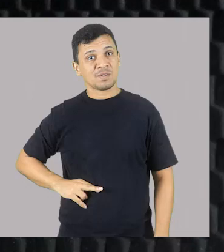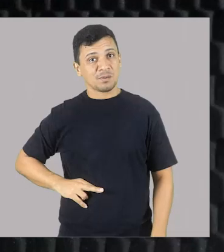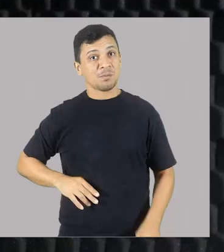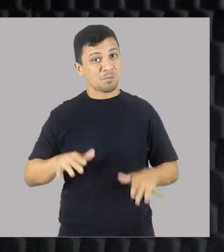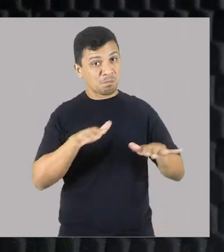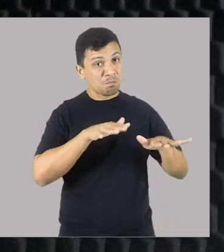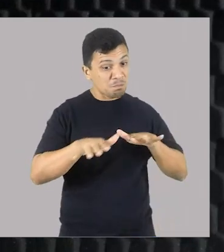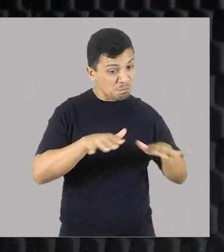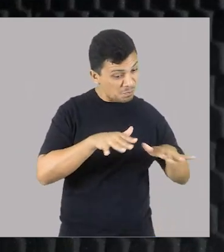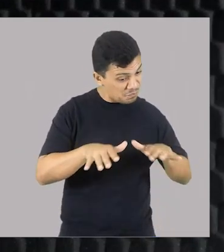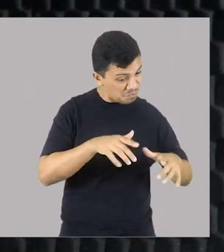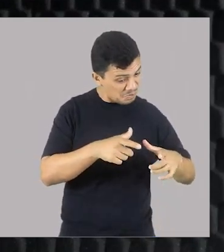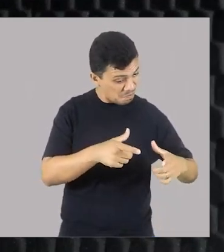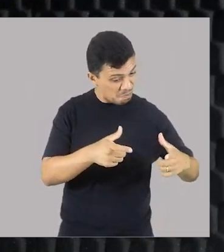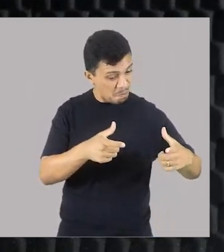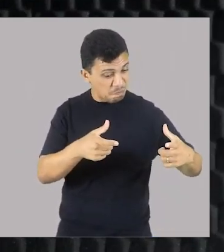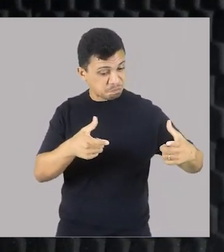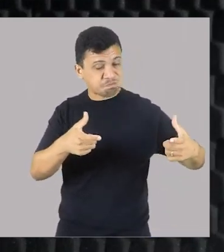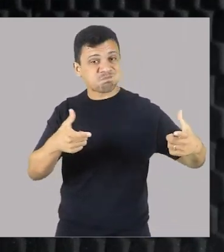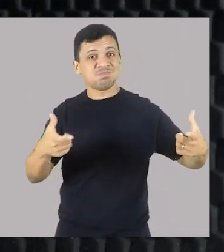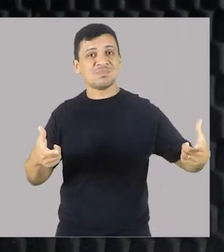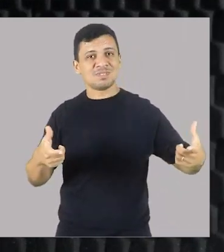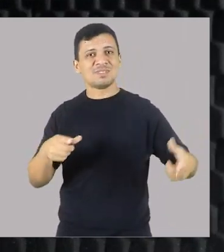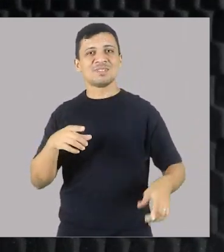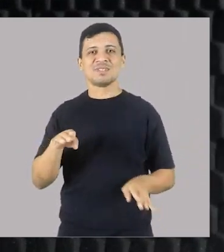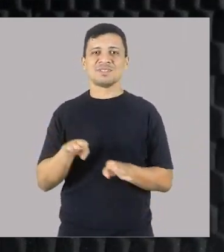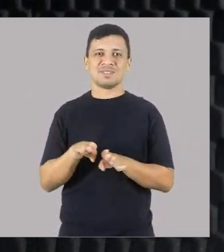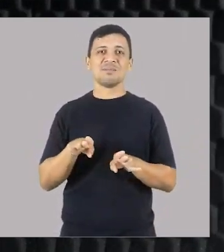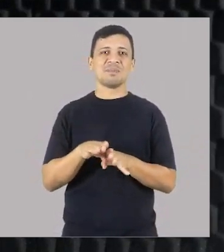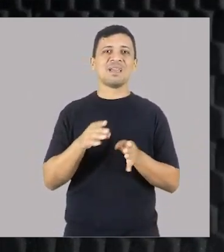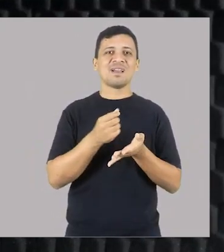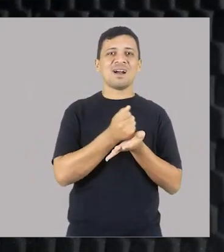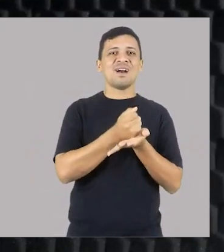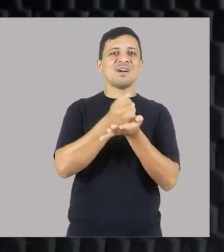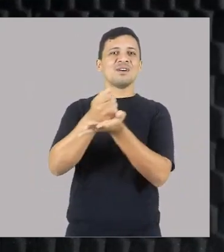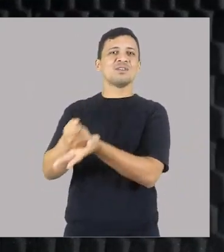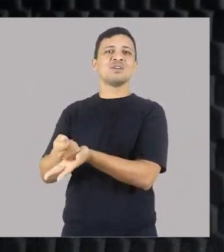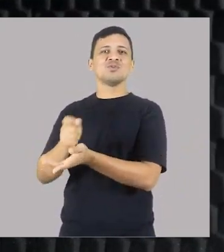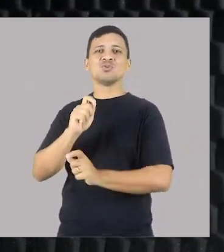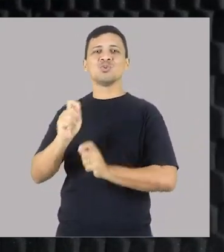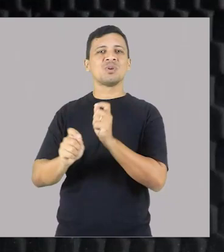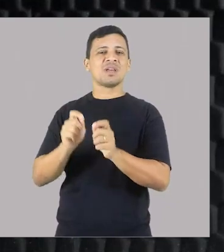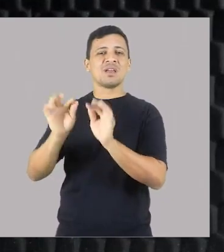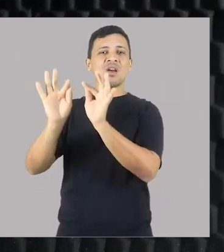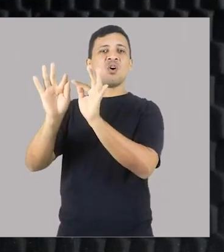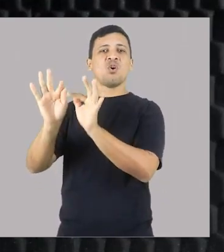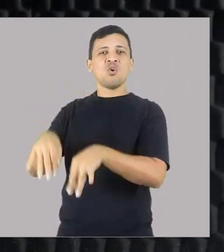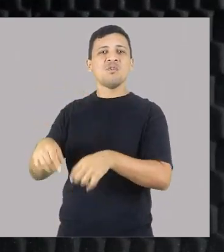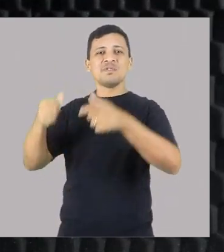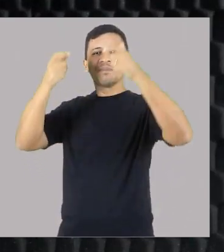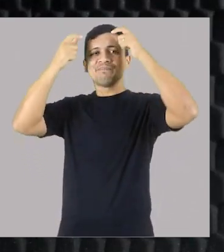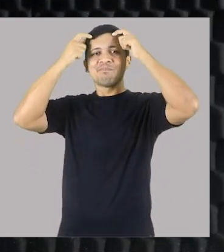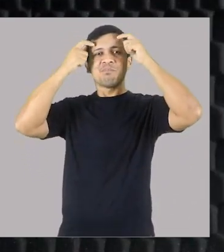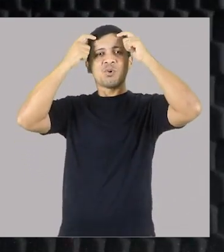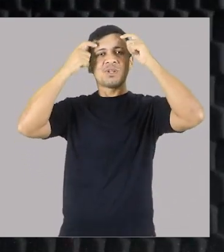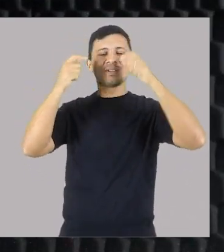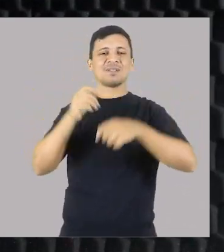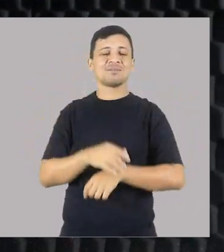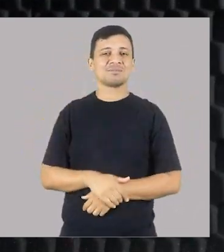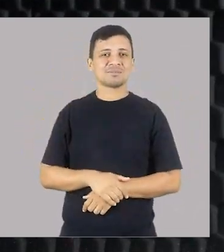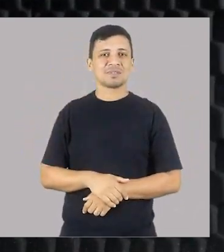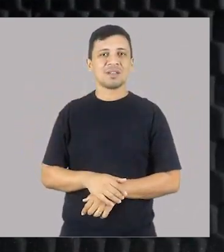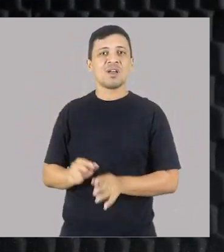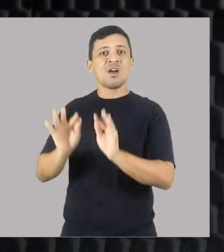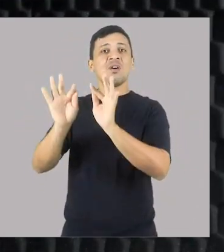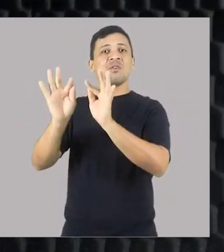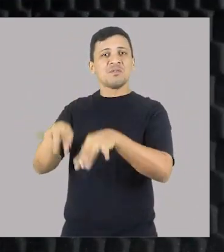com o abolicionismo, ele acaba tendo a sua contribuição também para a queda ou para o colapso da monarquia. Uma monarquia que caiu num